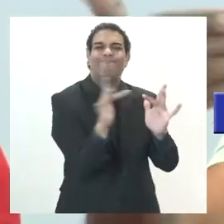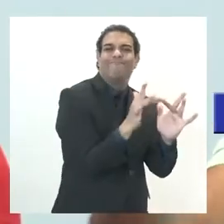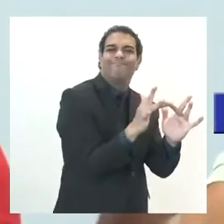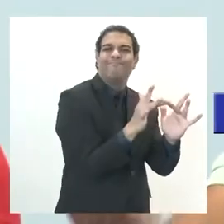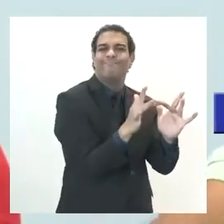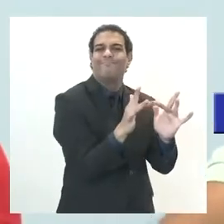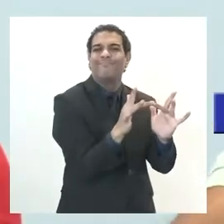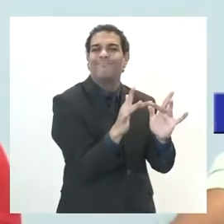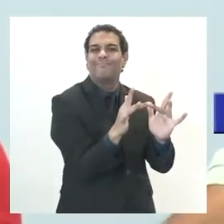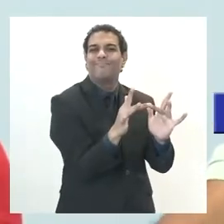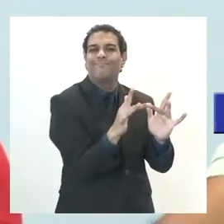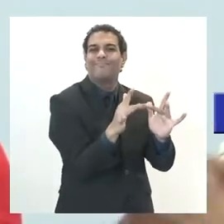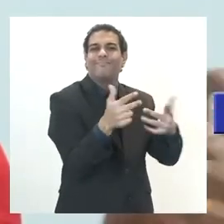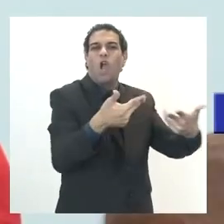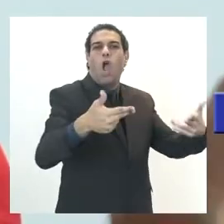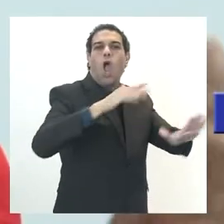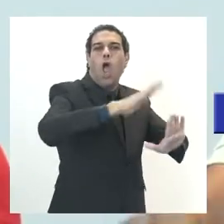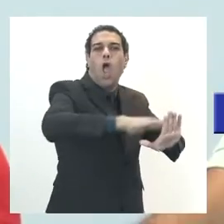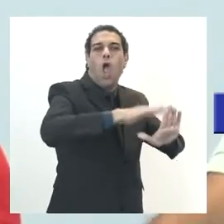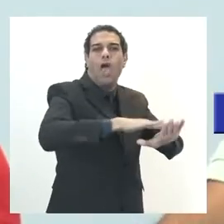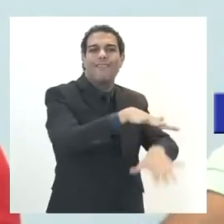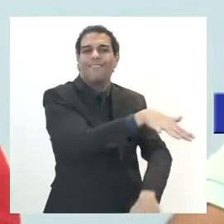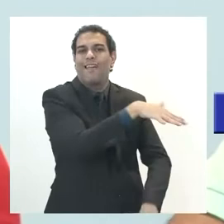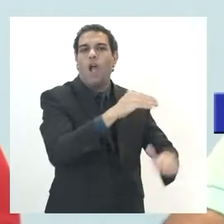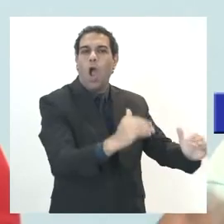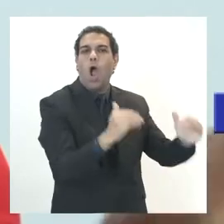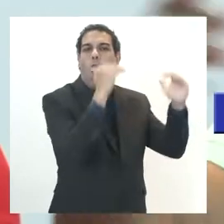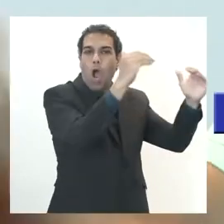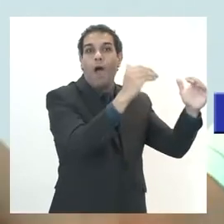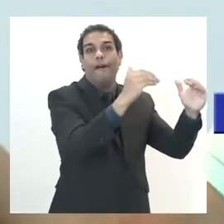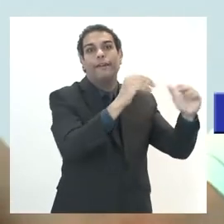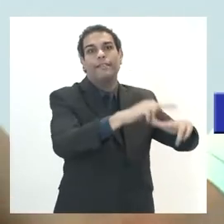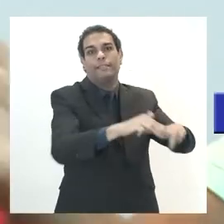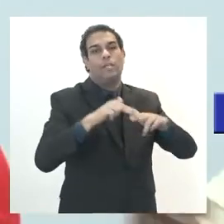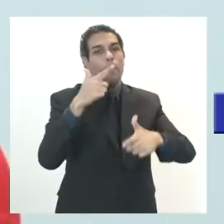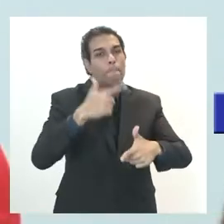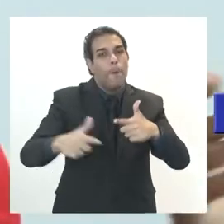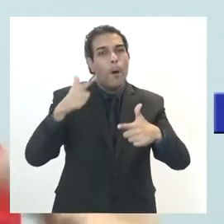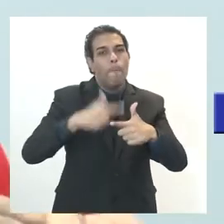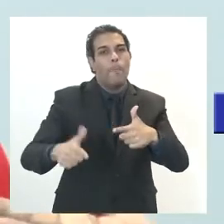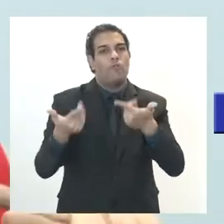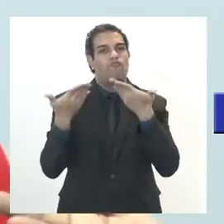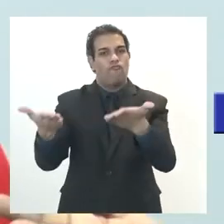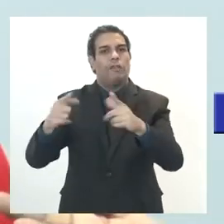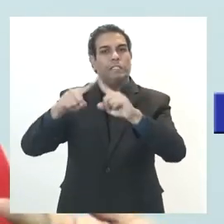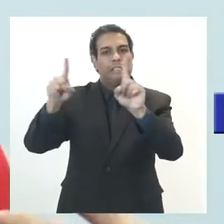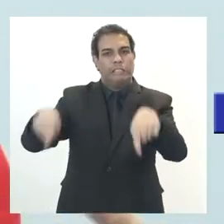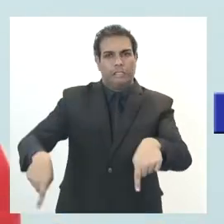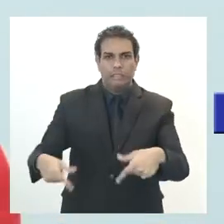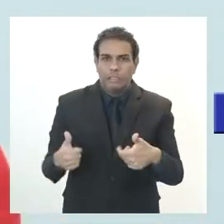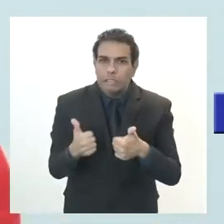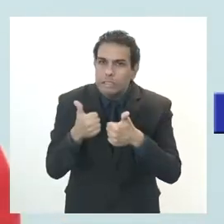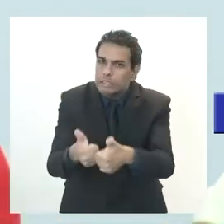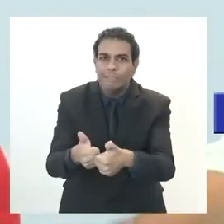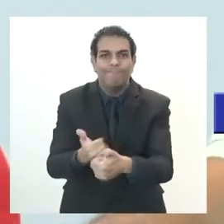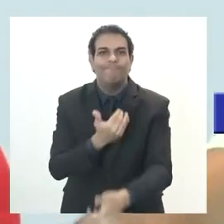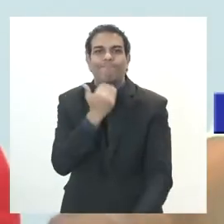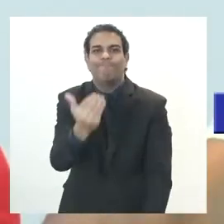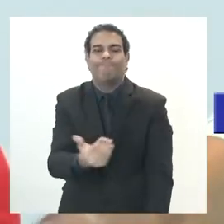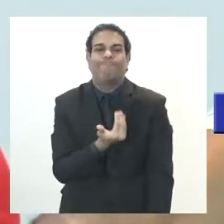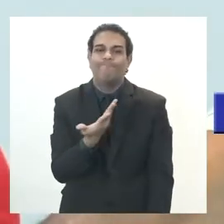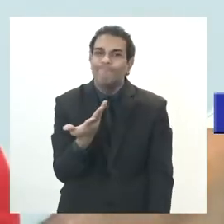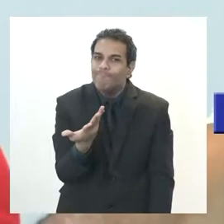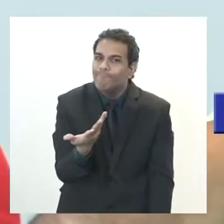determinação dele muitos deles dá uma determinações pedir e o funcionário cumpriu e o funcionário